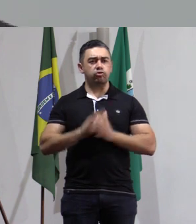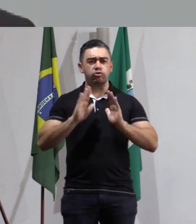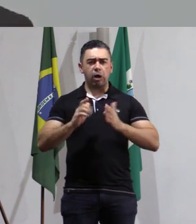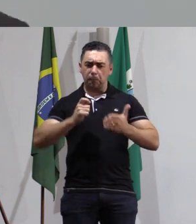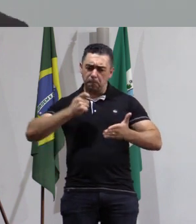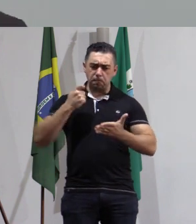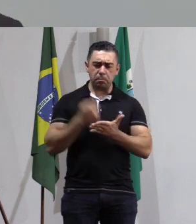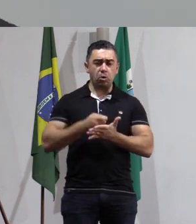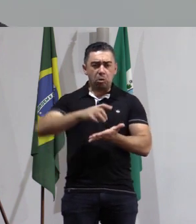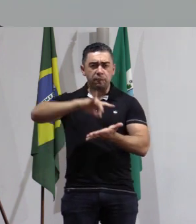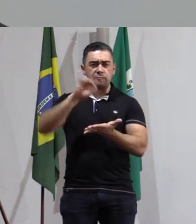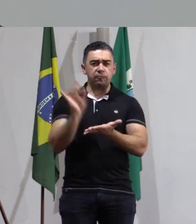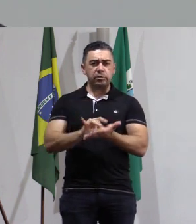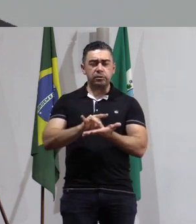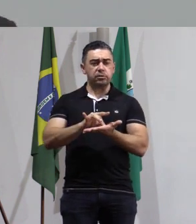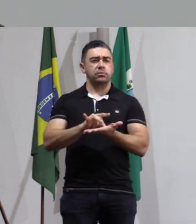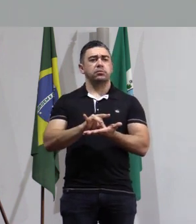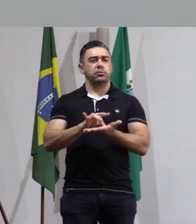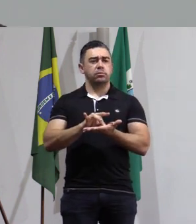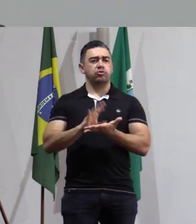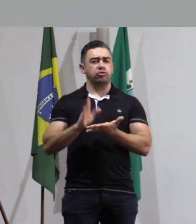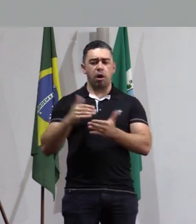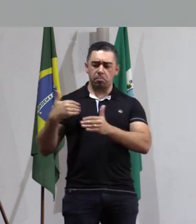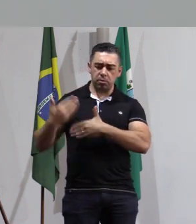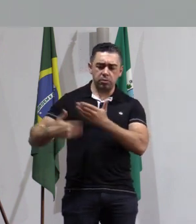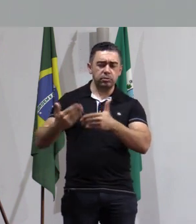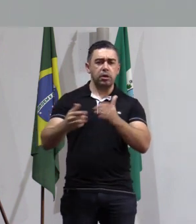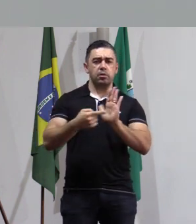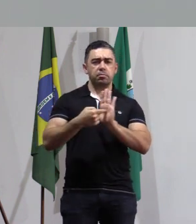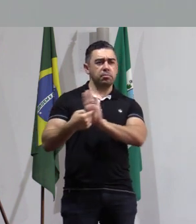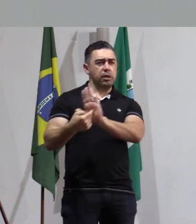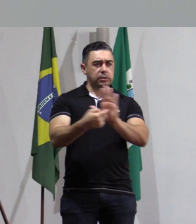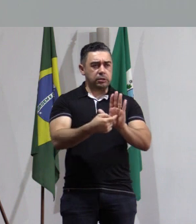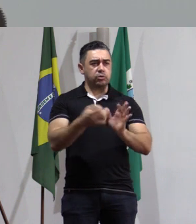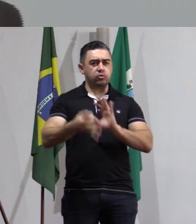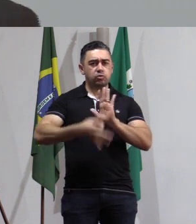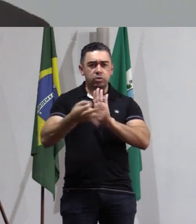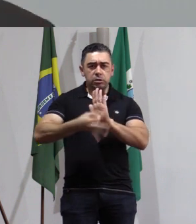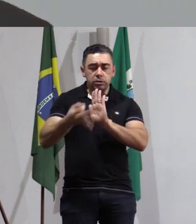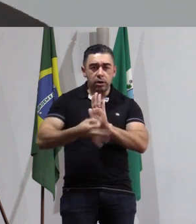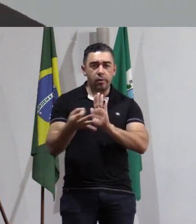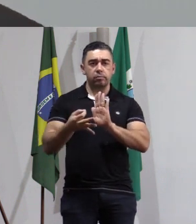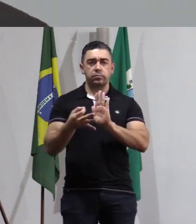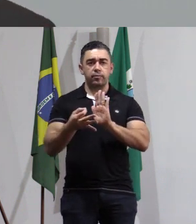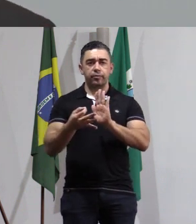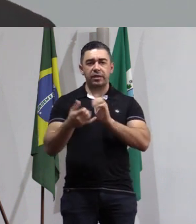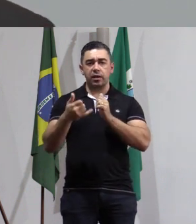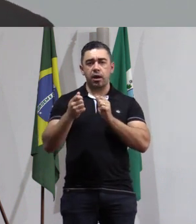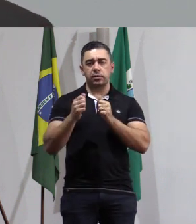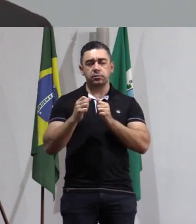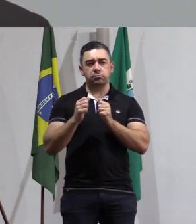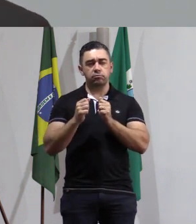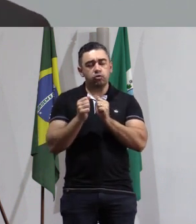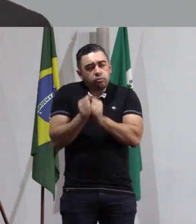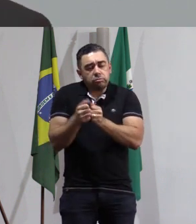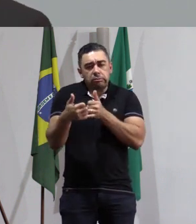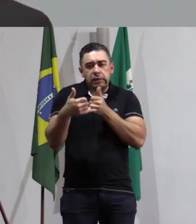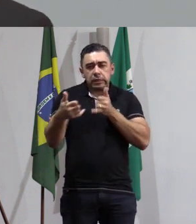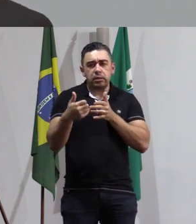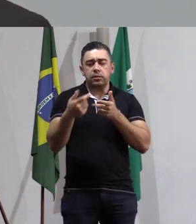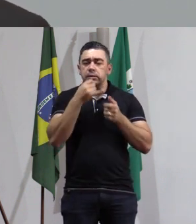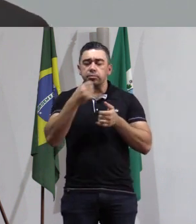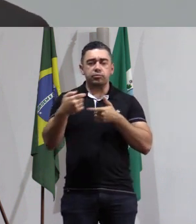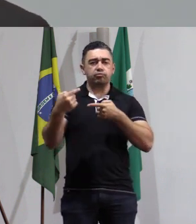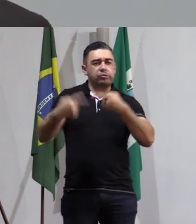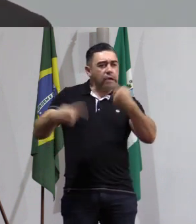legitimar esse processo tal como ele foi feito e apresentar sugestões, colaborações, entrar nessa mesma linha de diálogo, num diálogo